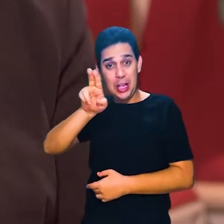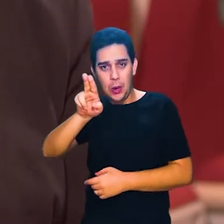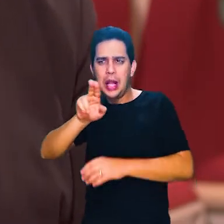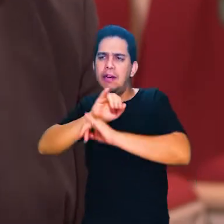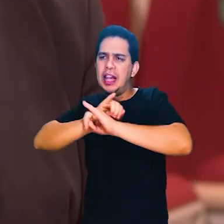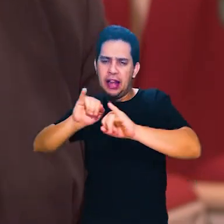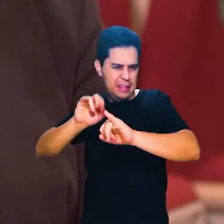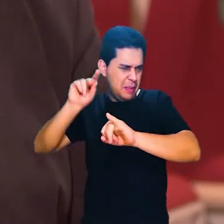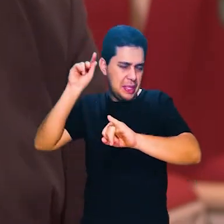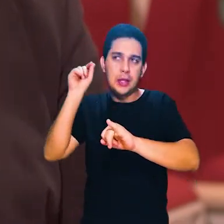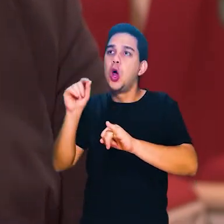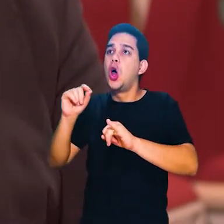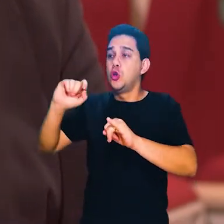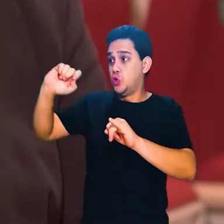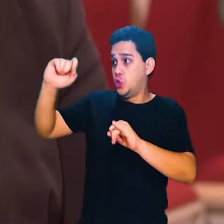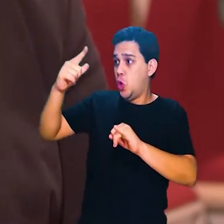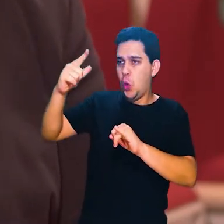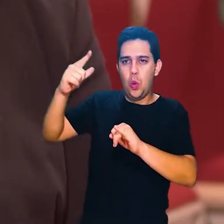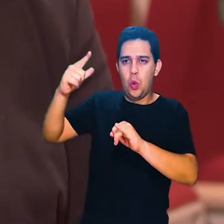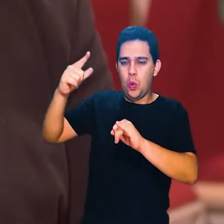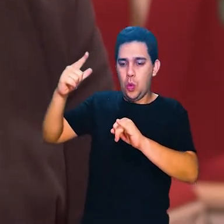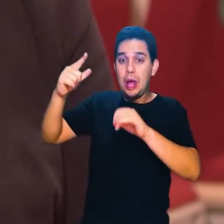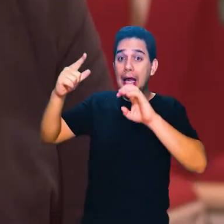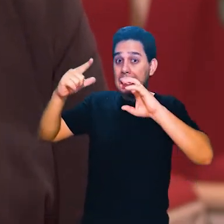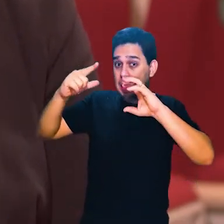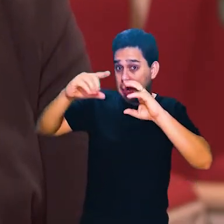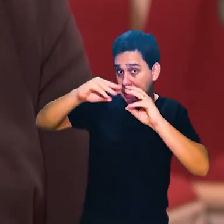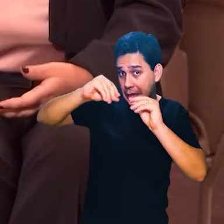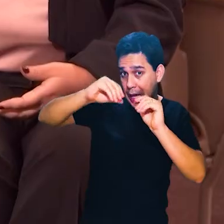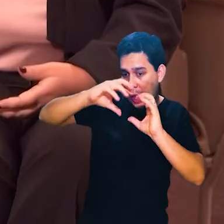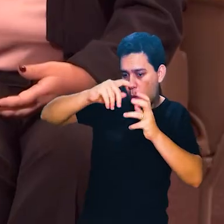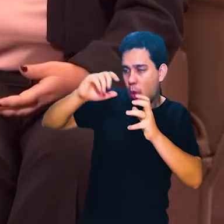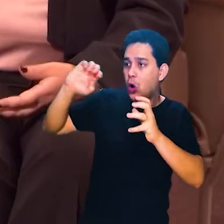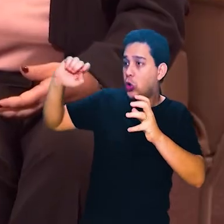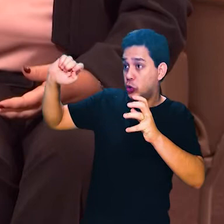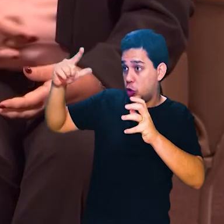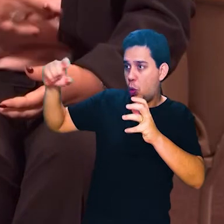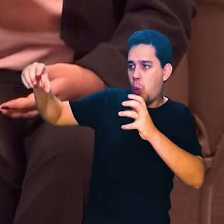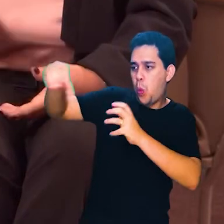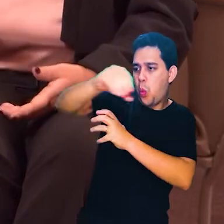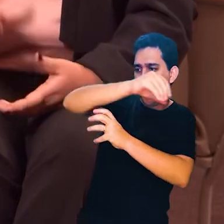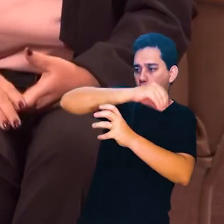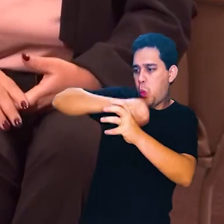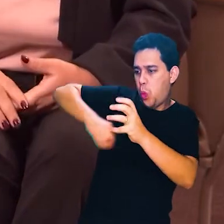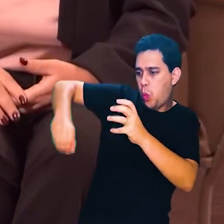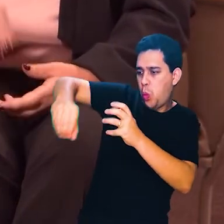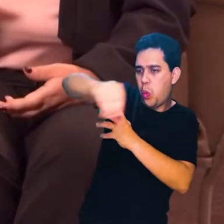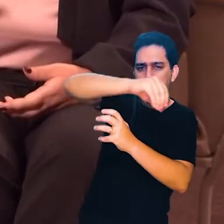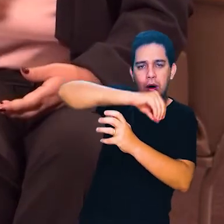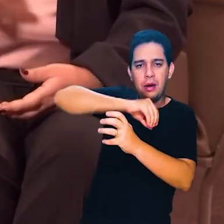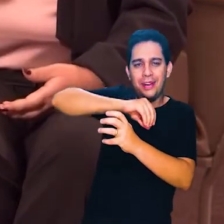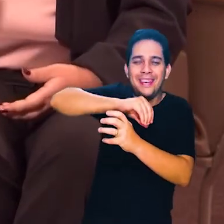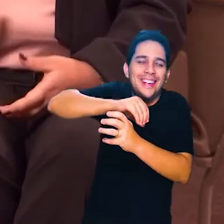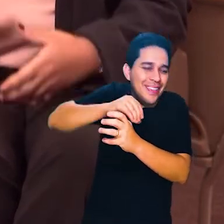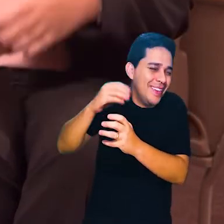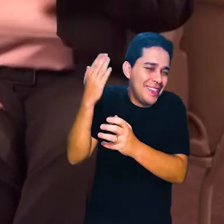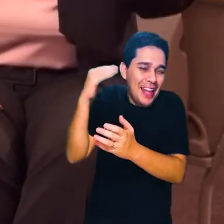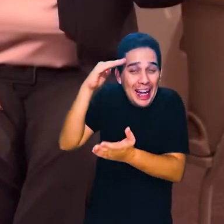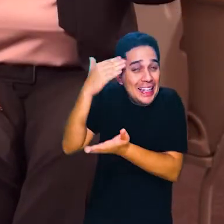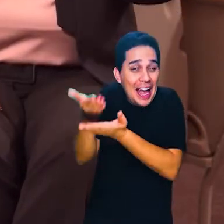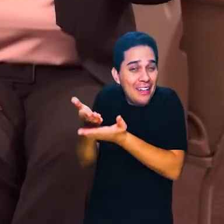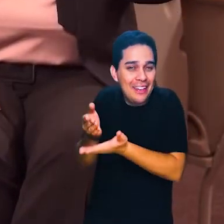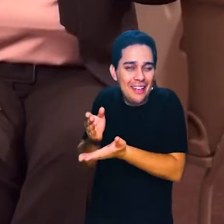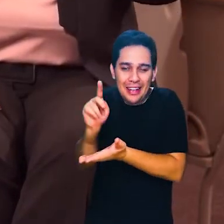Terra. E a gente sabe que hoje não é assim. Óbvio, não é o caso aqui das publicações, né? Mas, às vezes, uma publicação